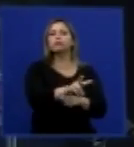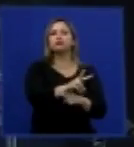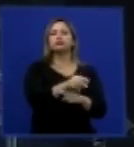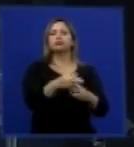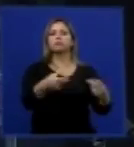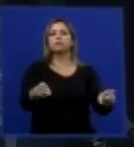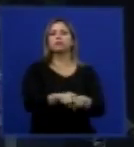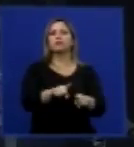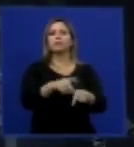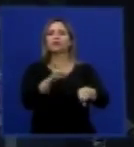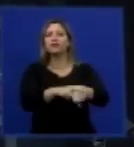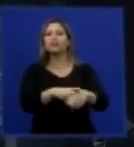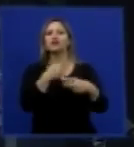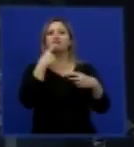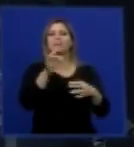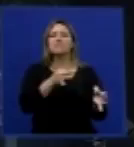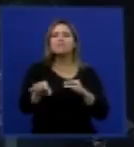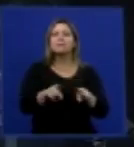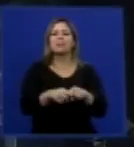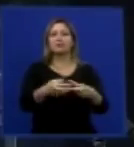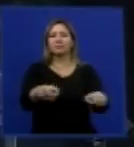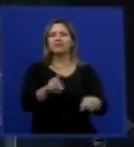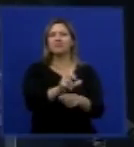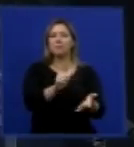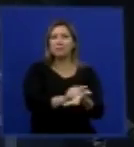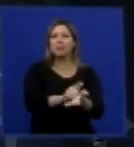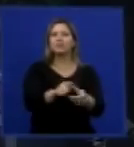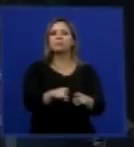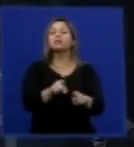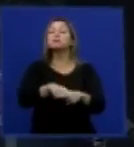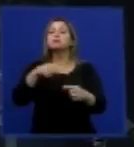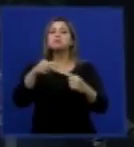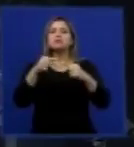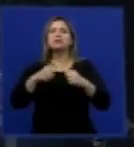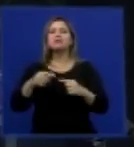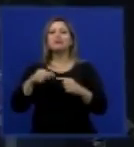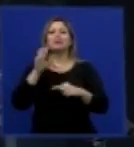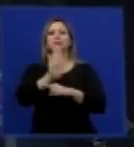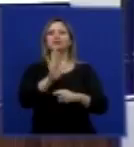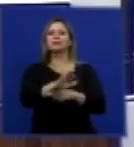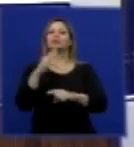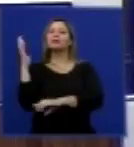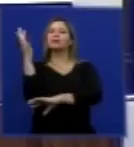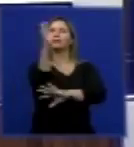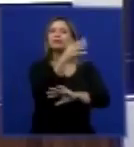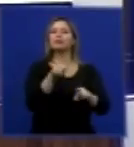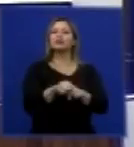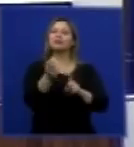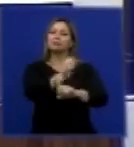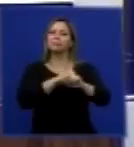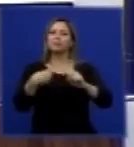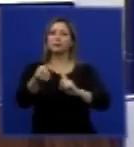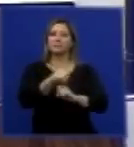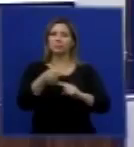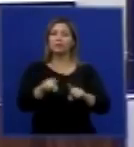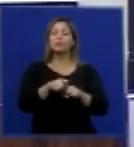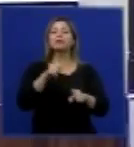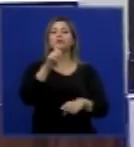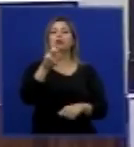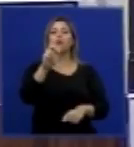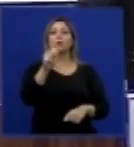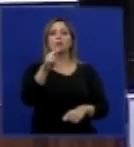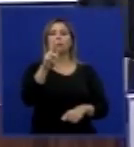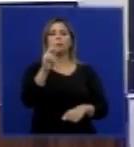absolutamente justo do ponto de vista social e muito eficiente do ponto de vista econômico e ambiental Guarapuava